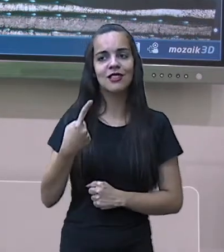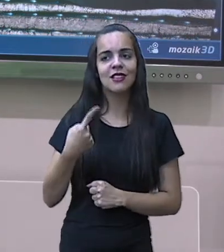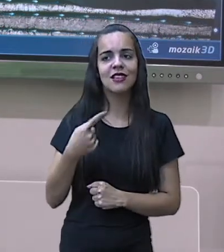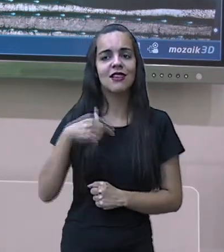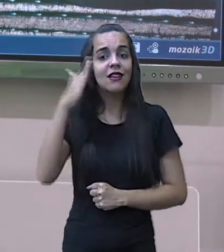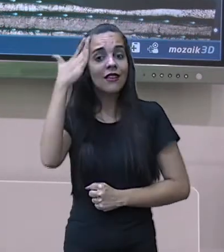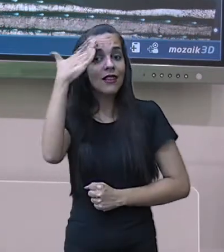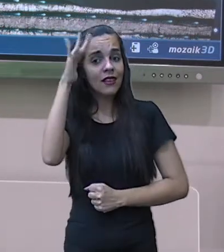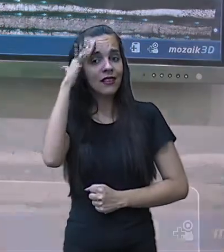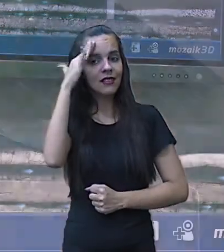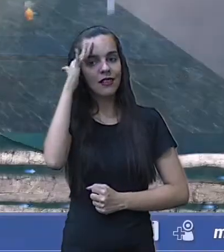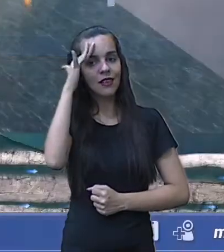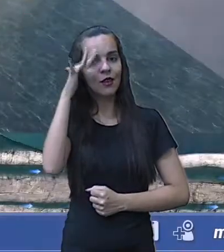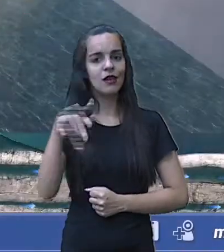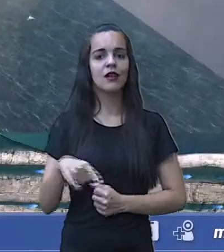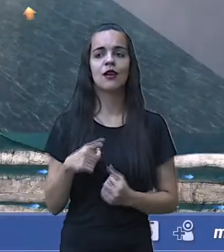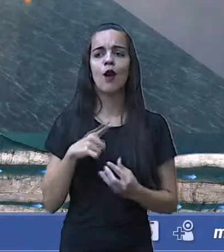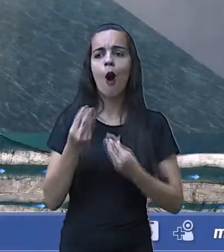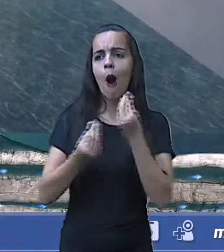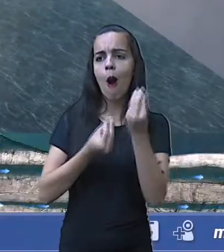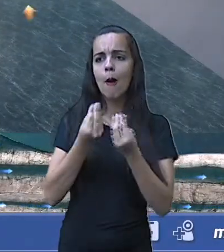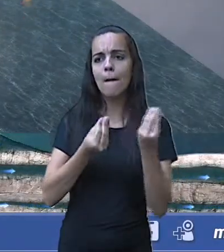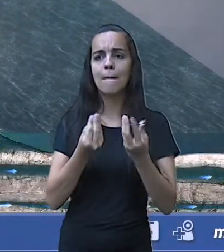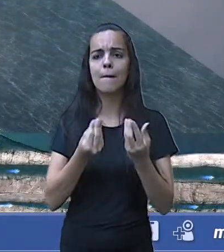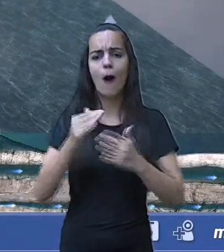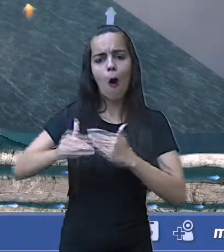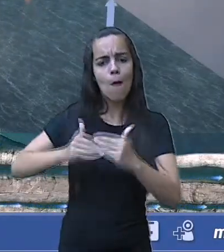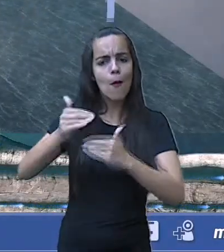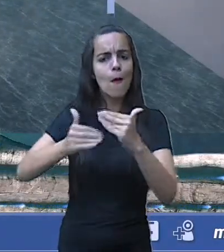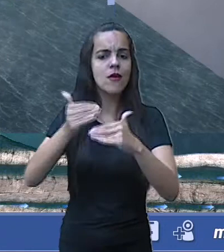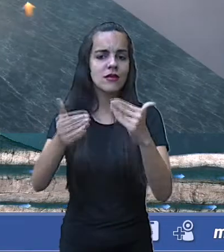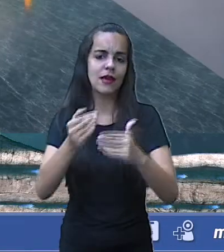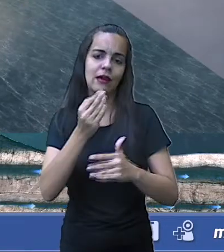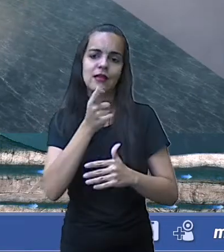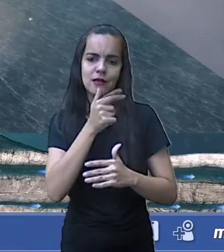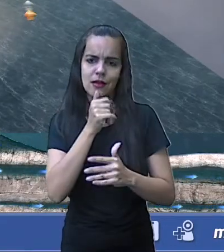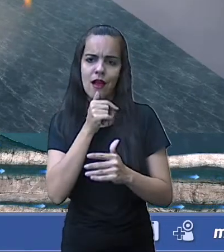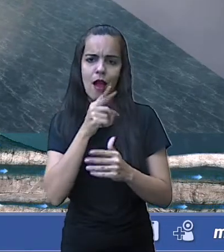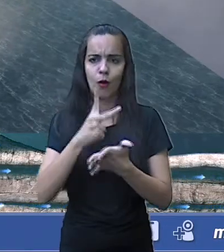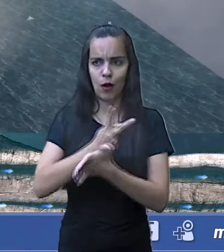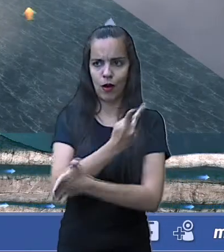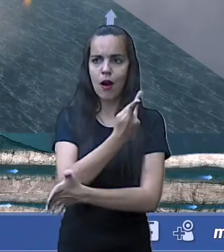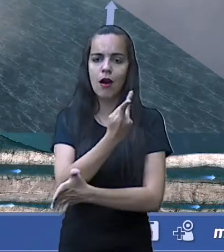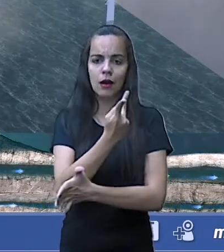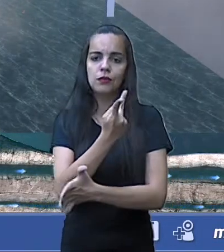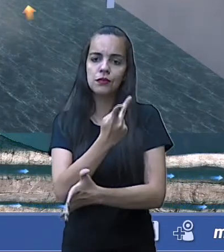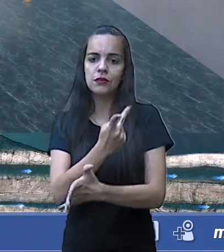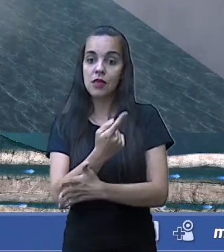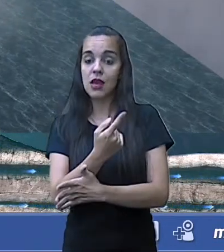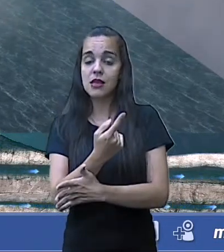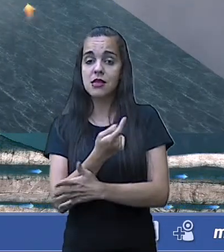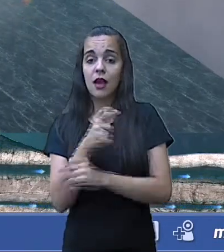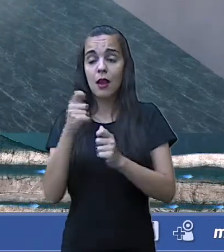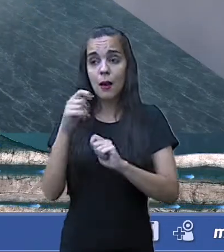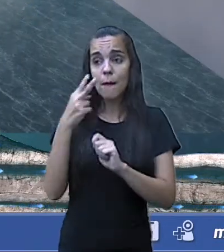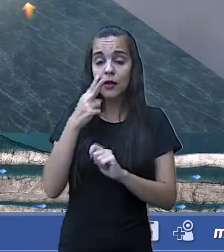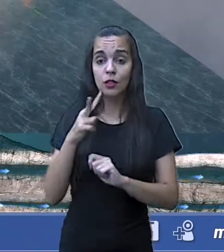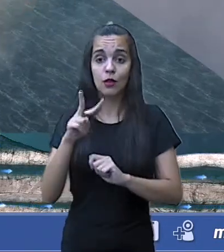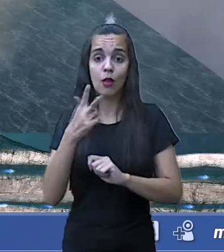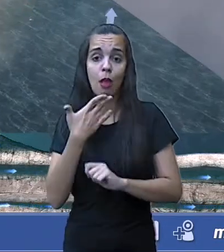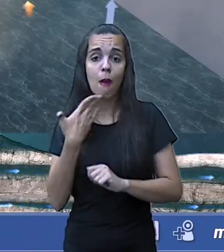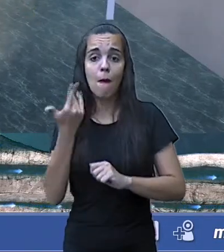gente entenda. E todo esse processo da água passando do estado líquido para